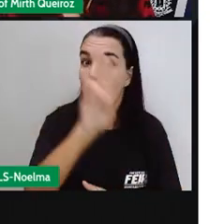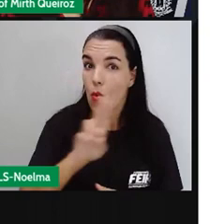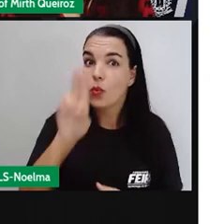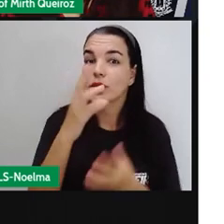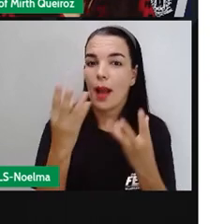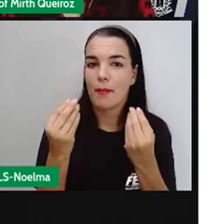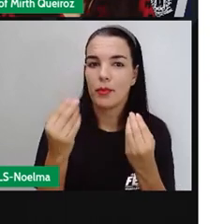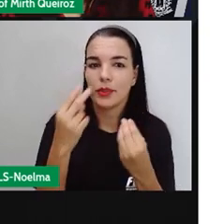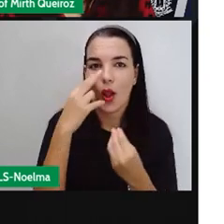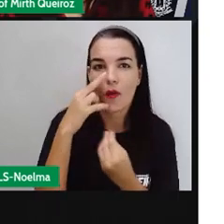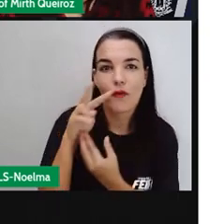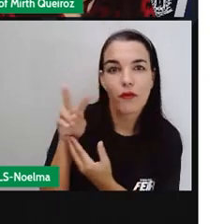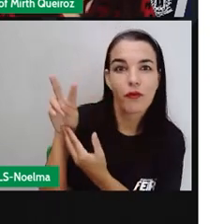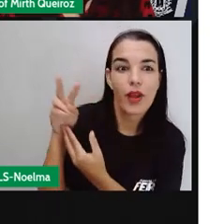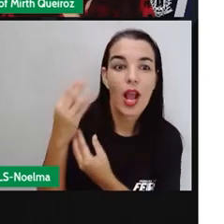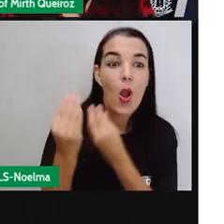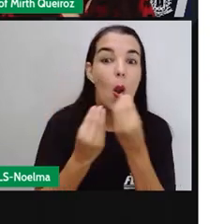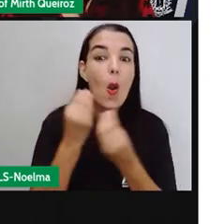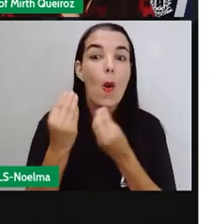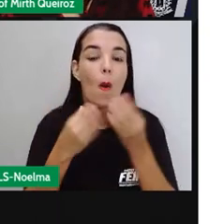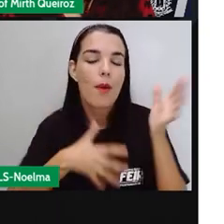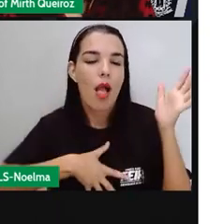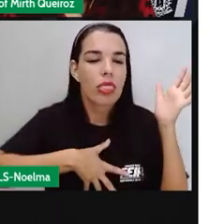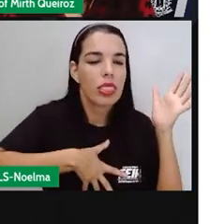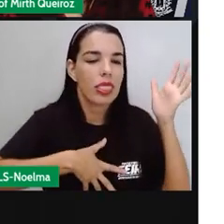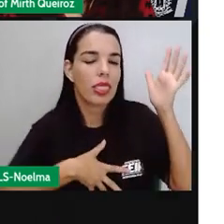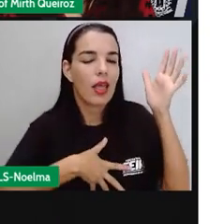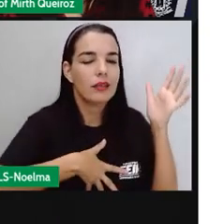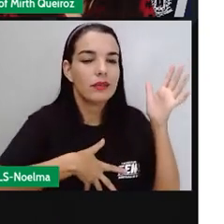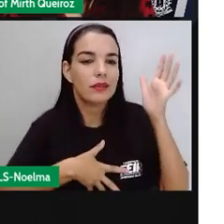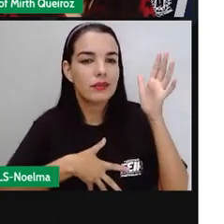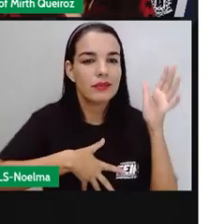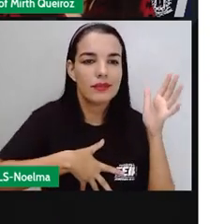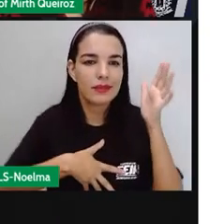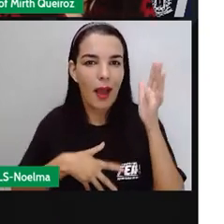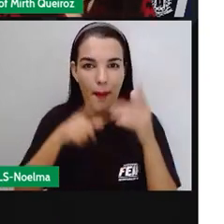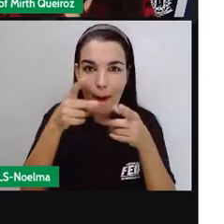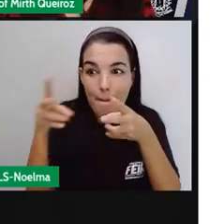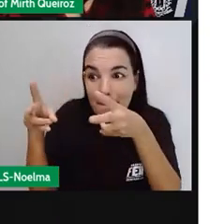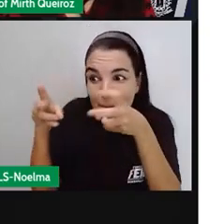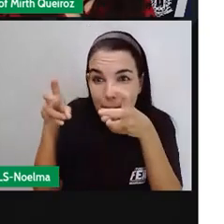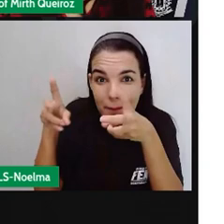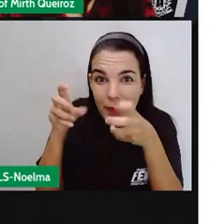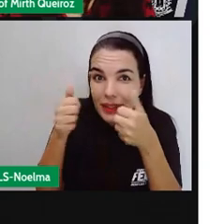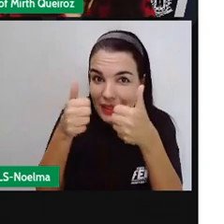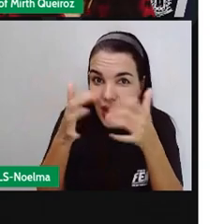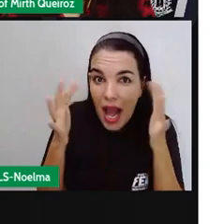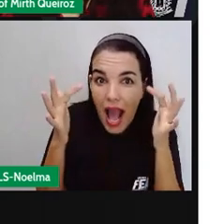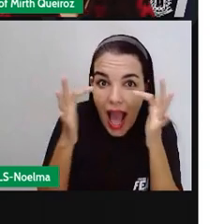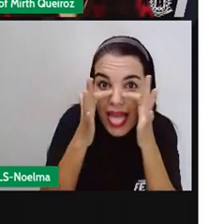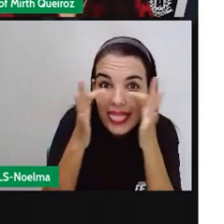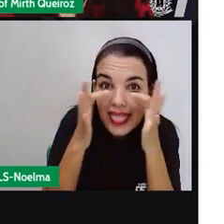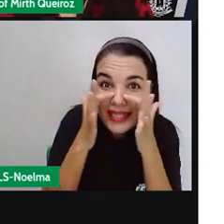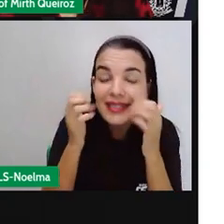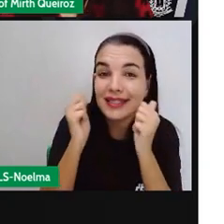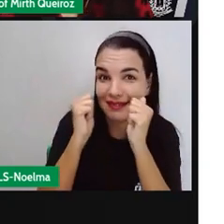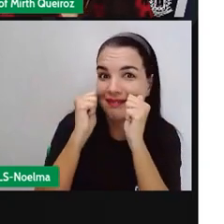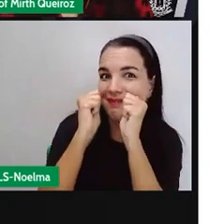E nós vamos ver como é que se realiza esse tipo de dança, né? Que no caso é o